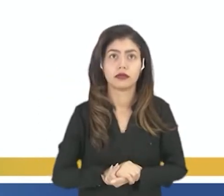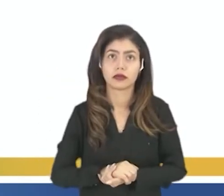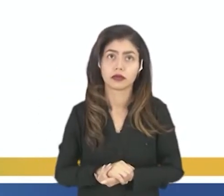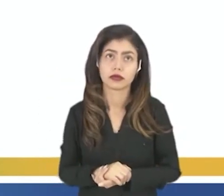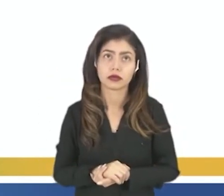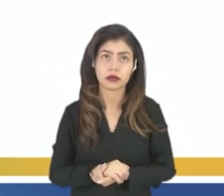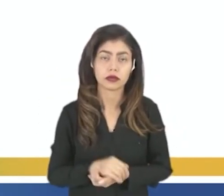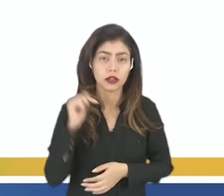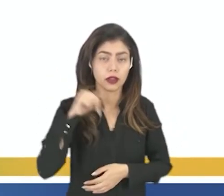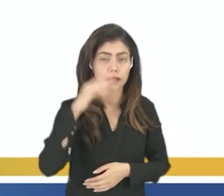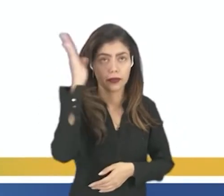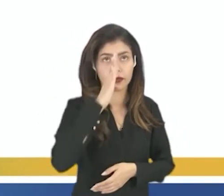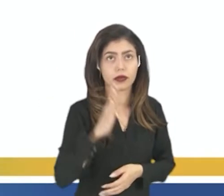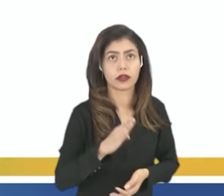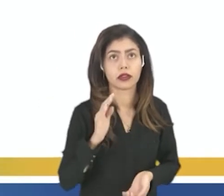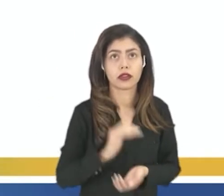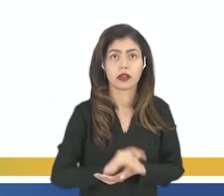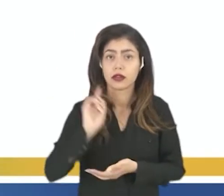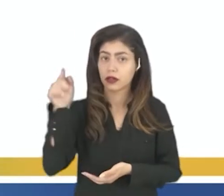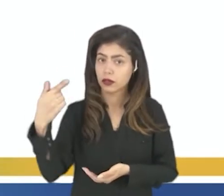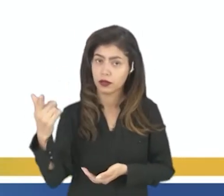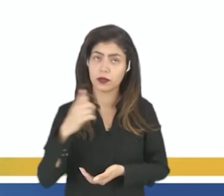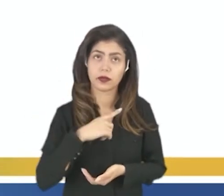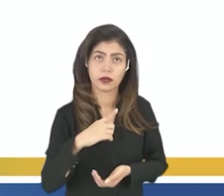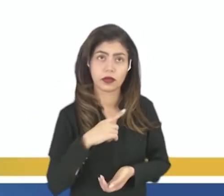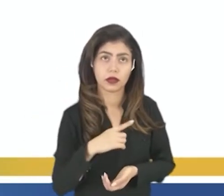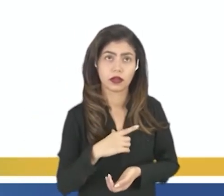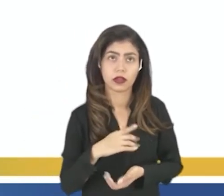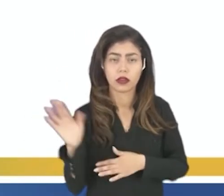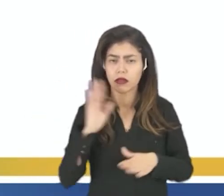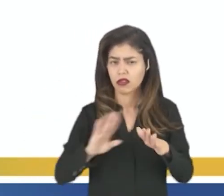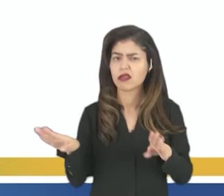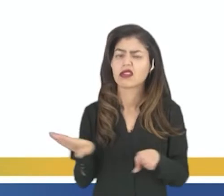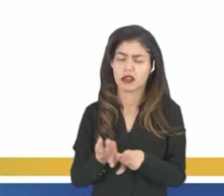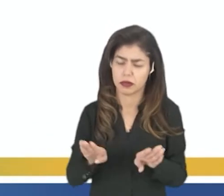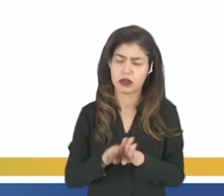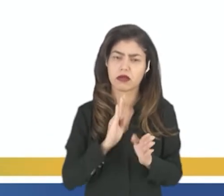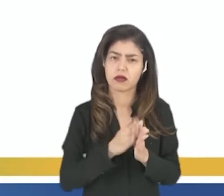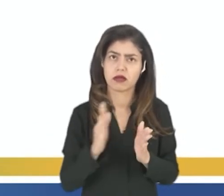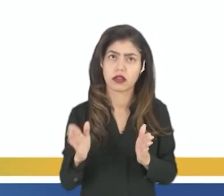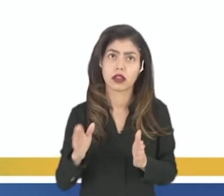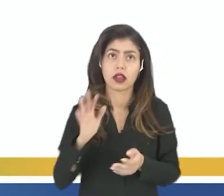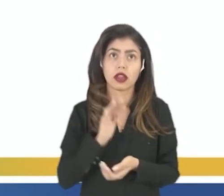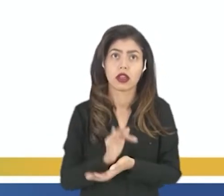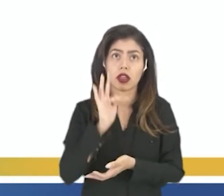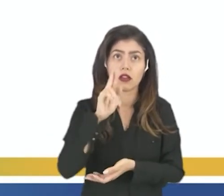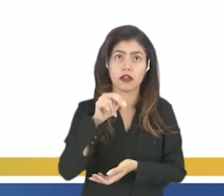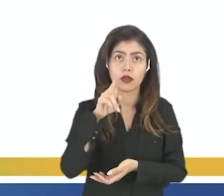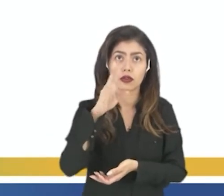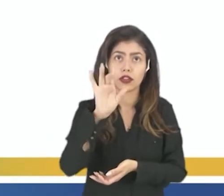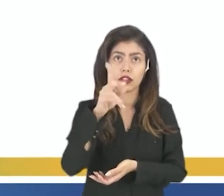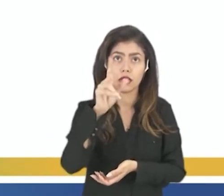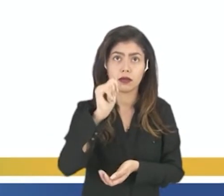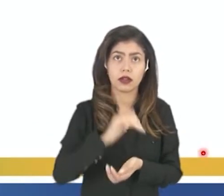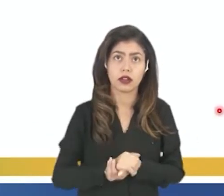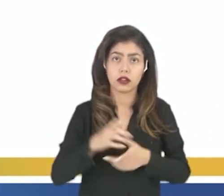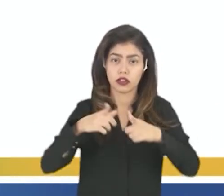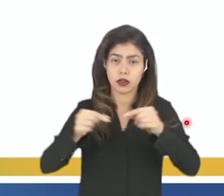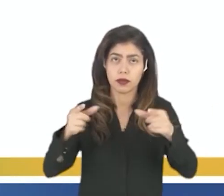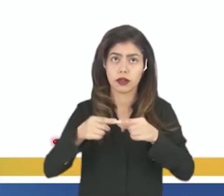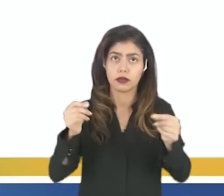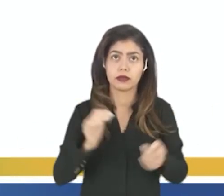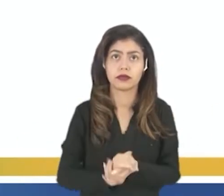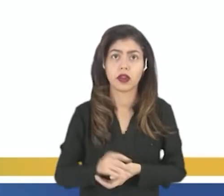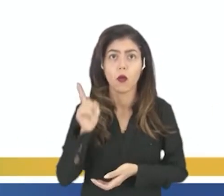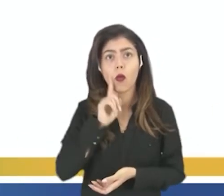que a gente tem aqui no Brasil fora outras não tem outros acidentes que ocorreram com um fukushima Chernobyl e